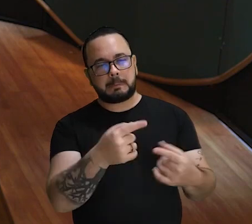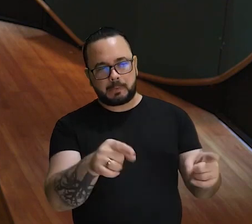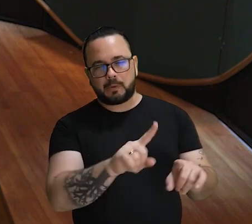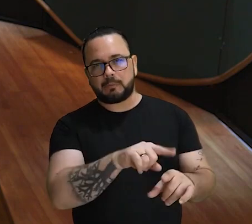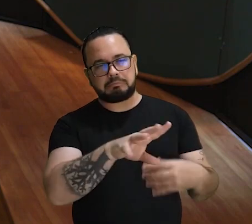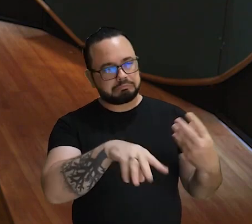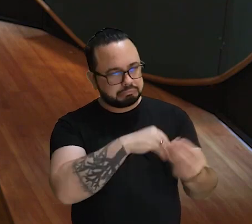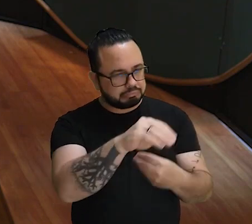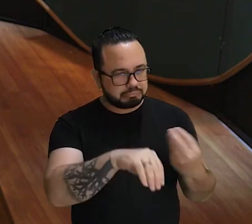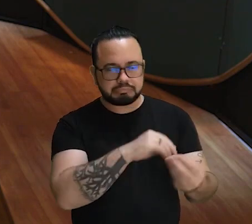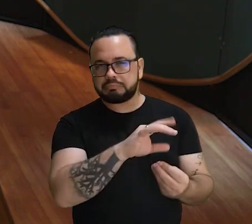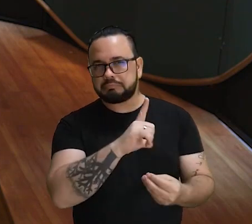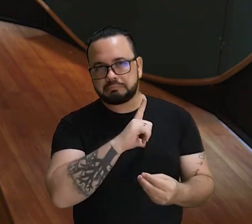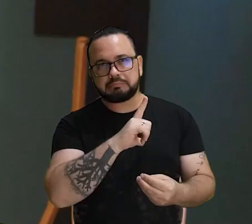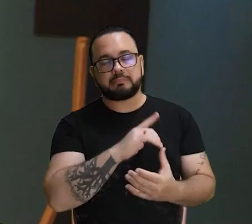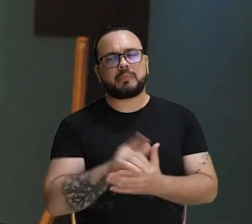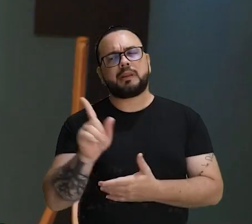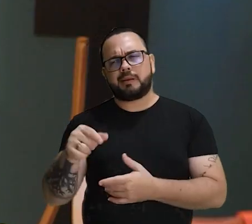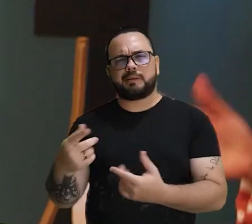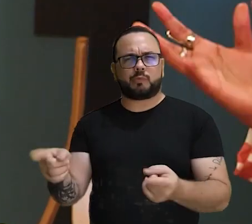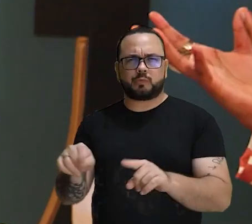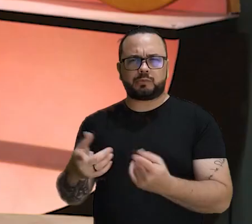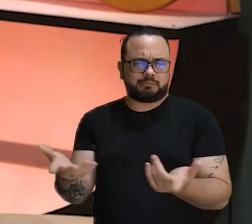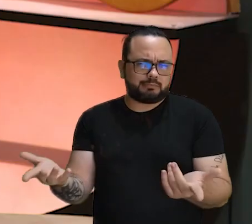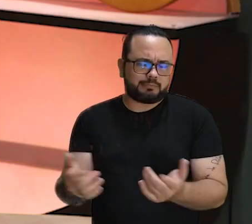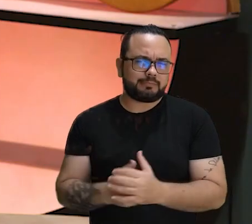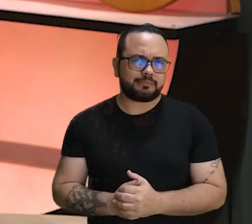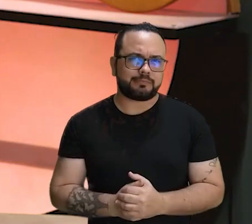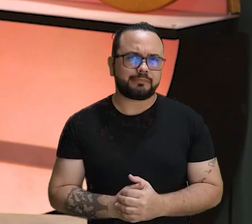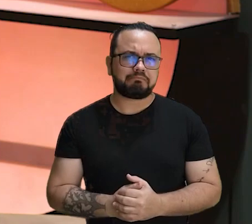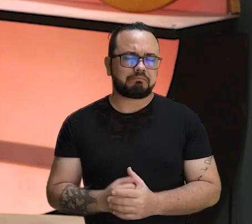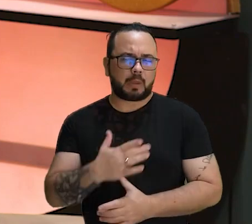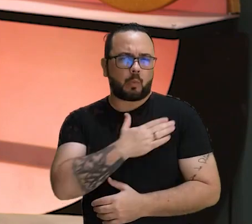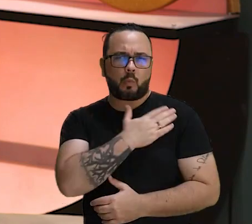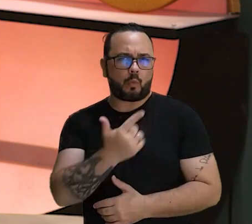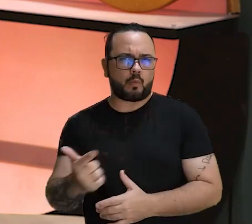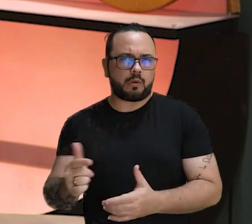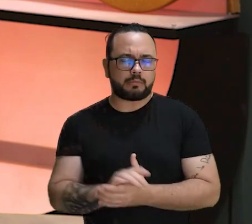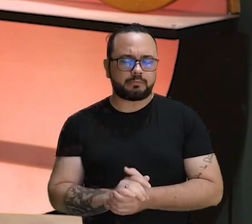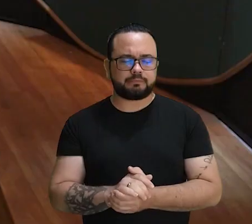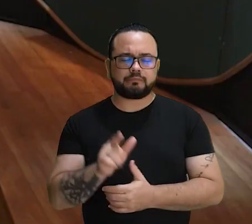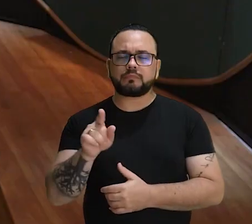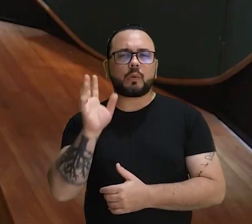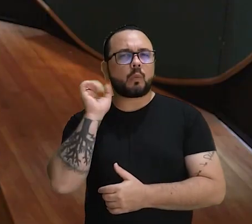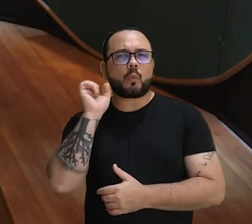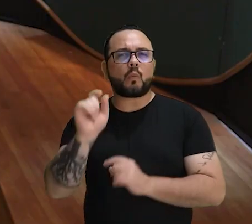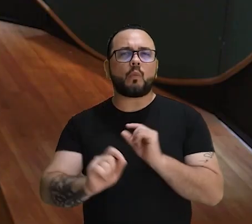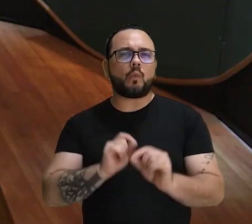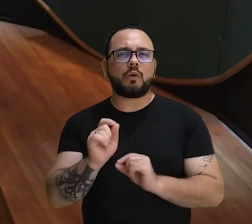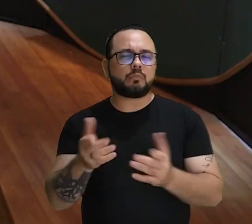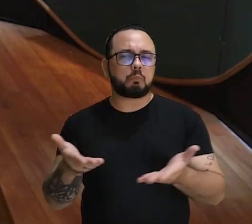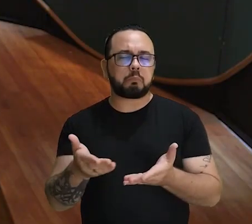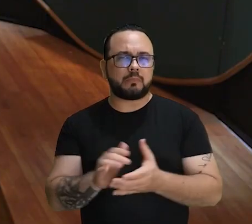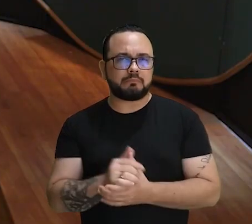quê, os trânsitos estão ali, as coisas estão... É música, né? É música, assim, sem preconceito. E você ouve... O